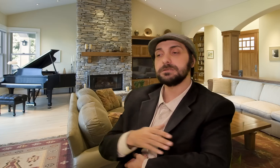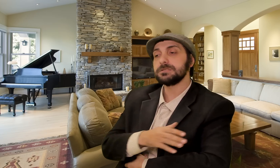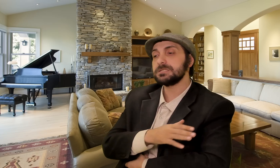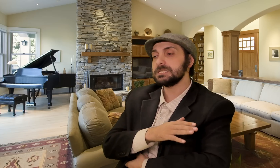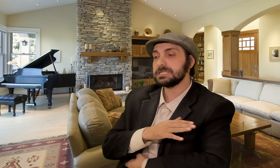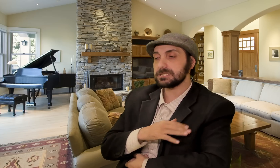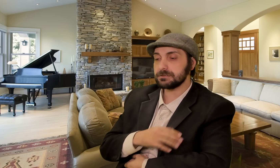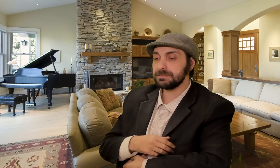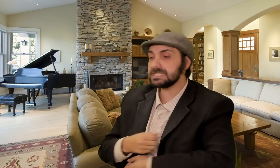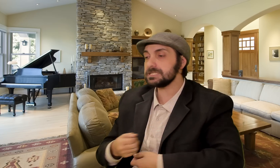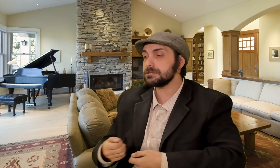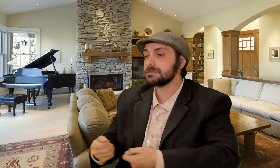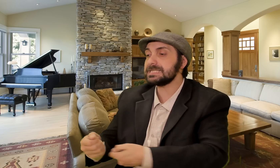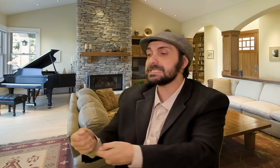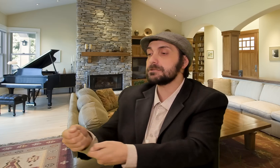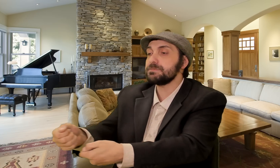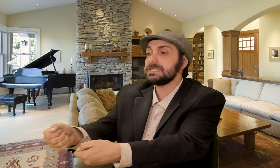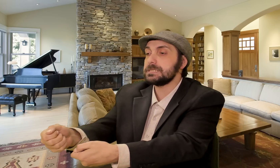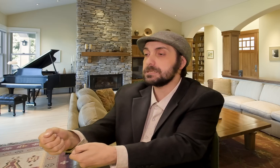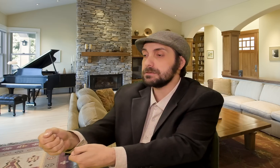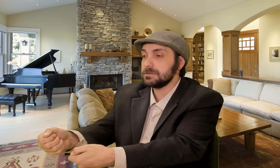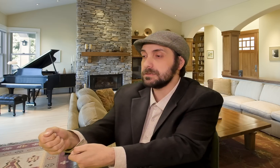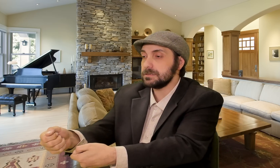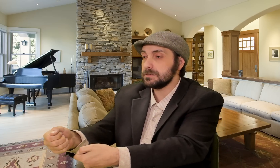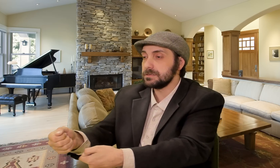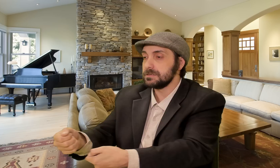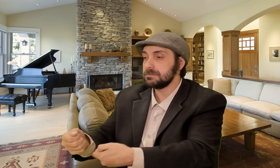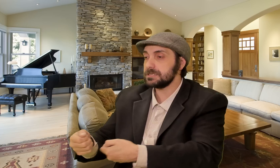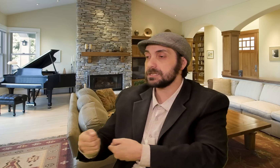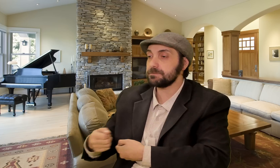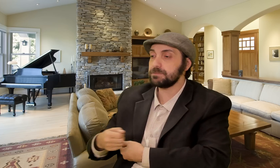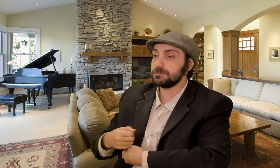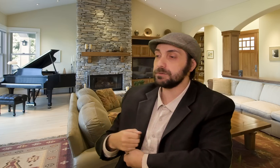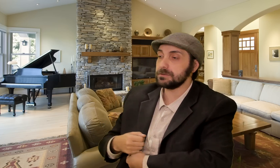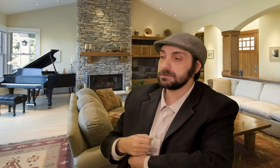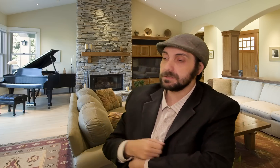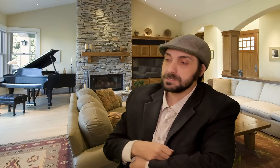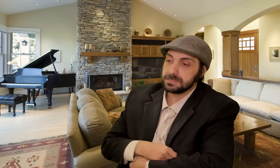hum certo bem joga o gato pelado pô